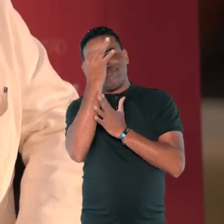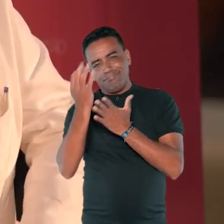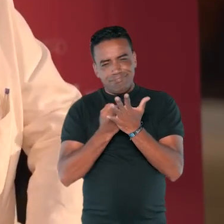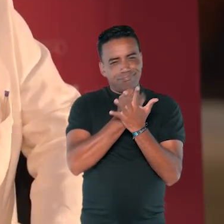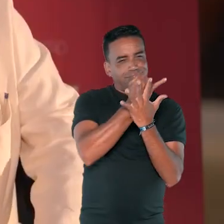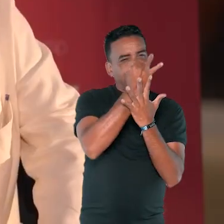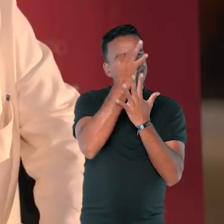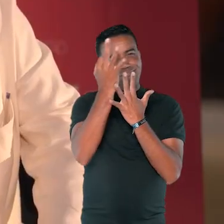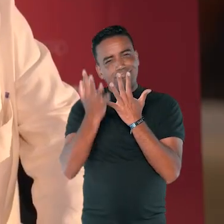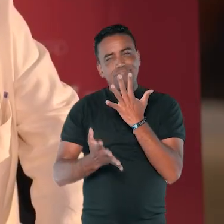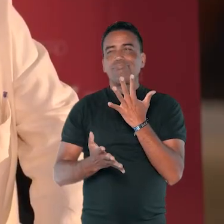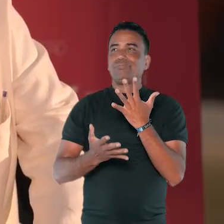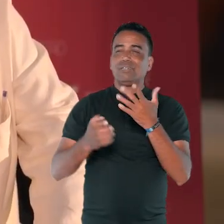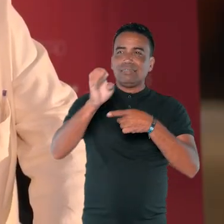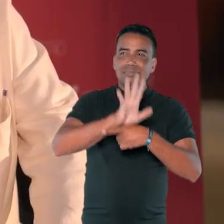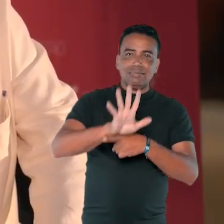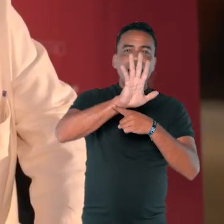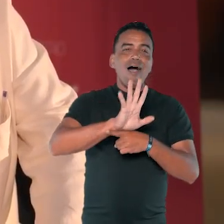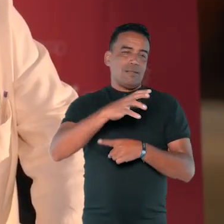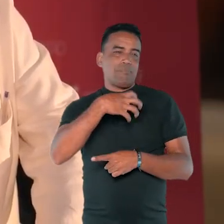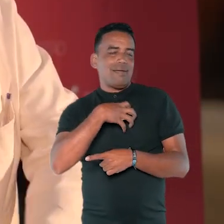das lutas na Bahia, né,